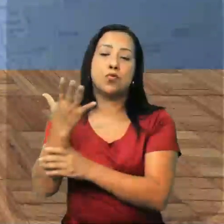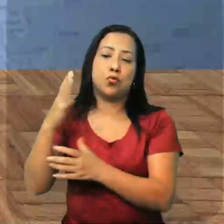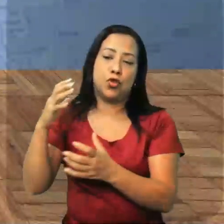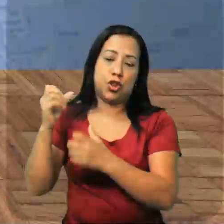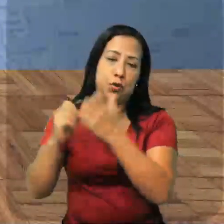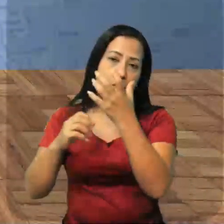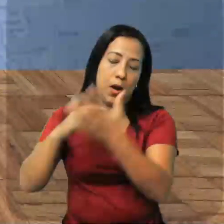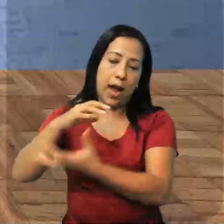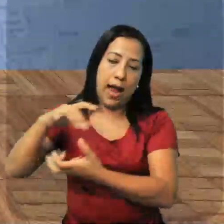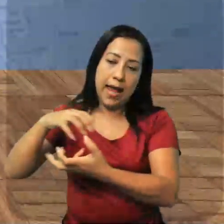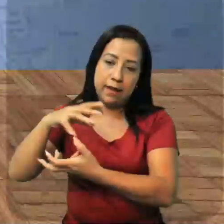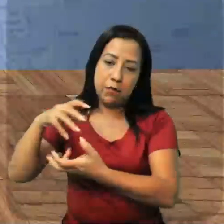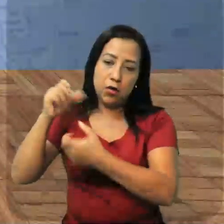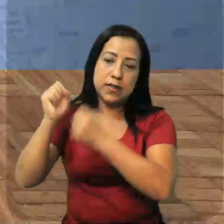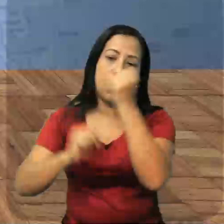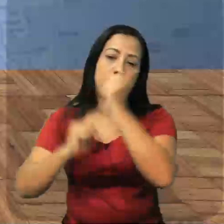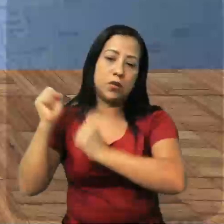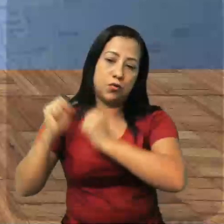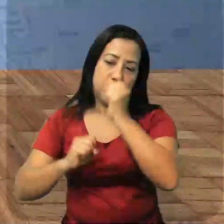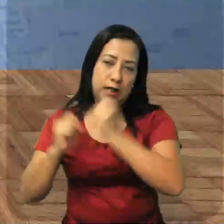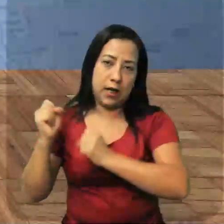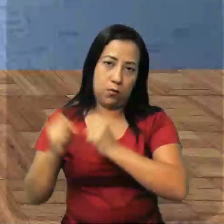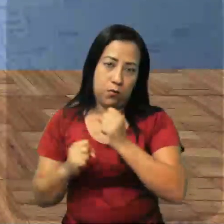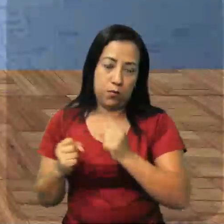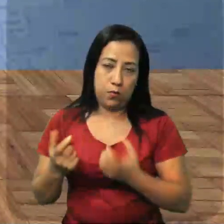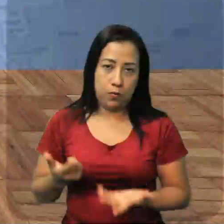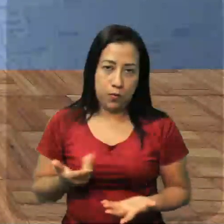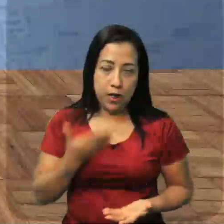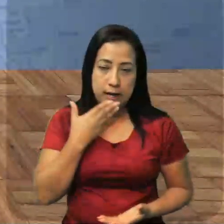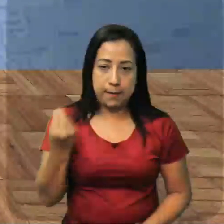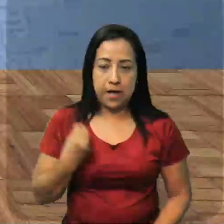Industrial. Portanto, onde foi que teve a melhor qualidade de vida.